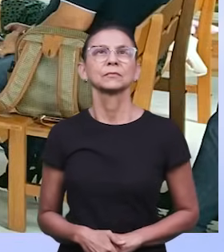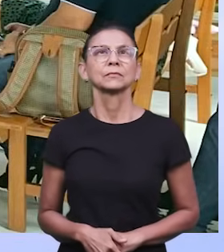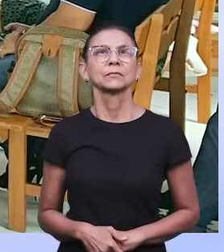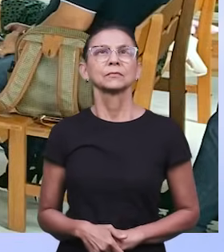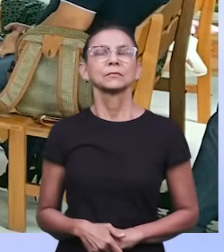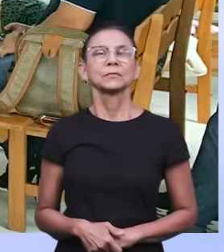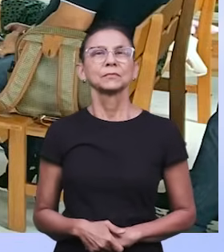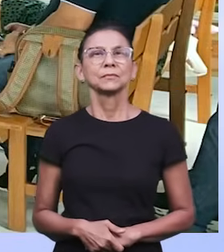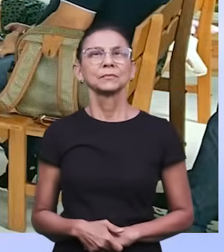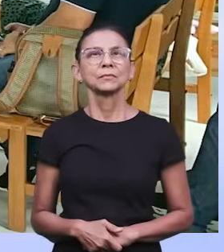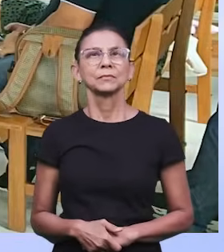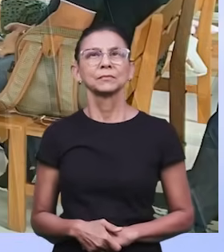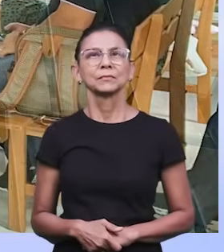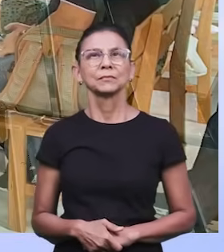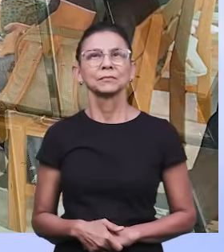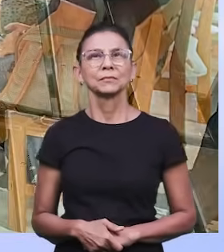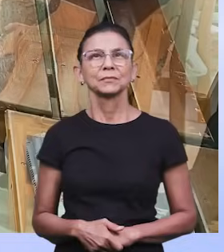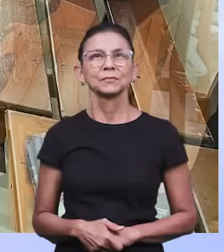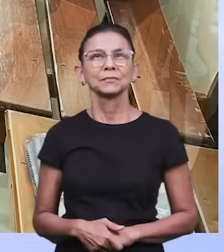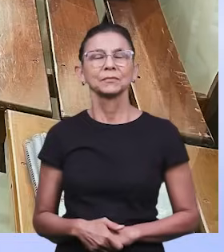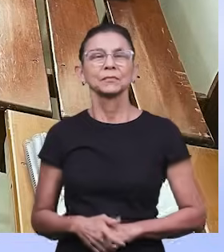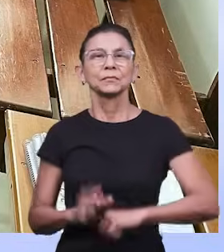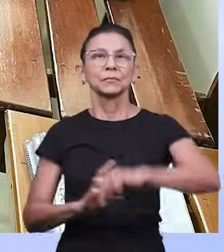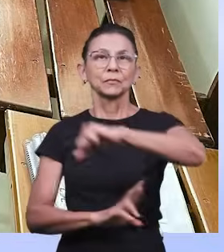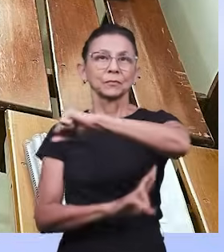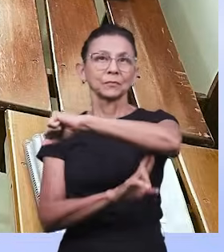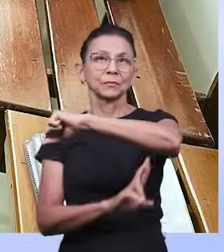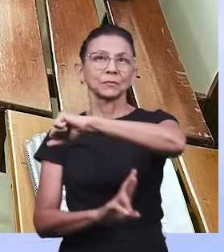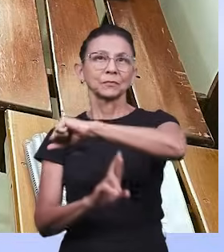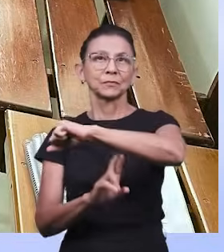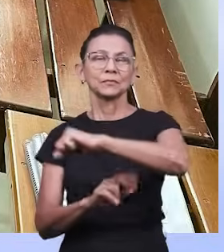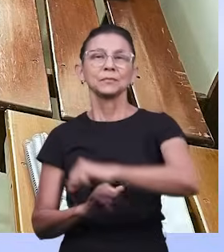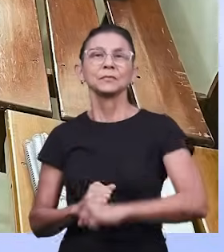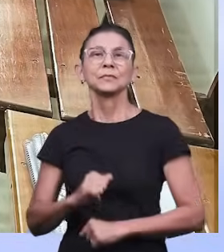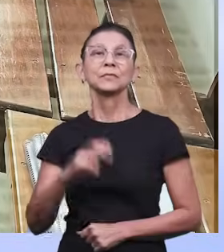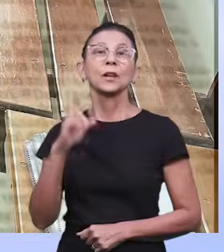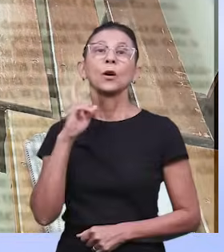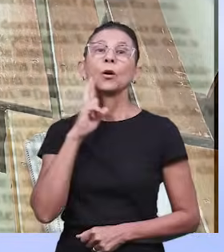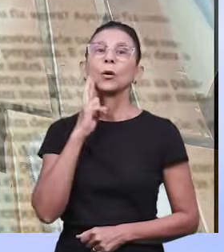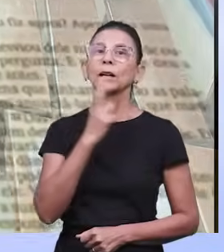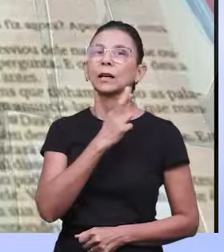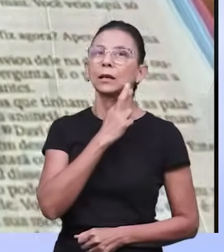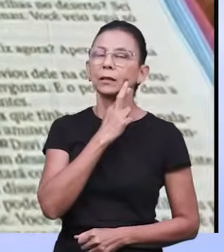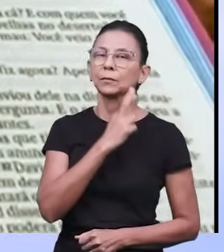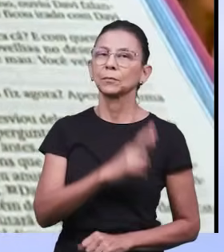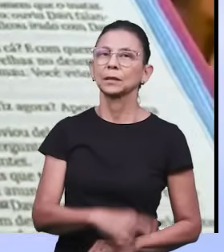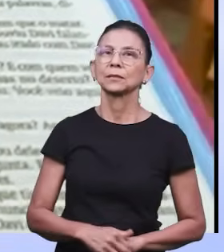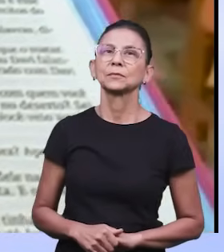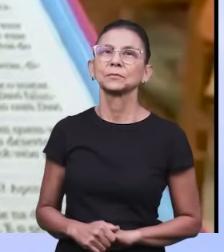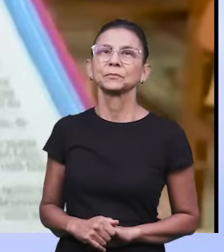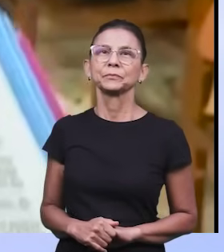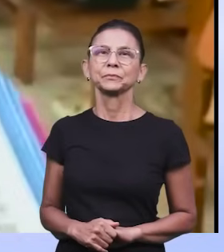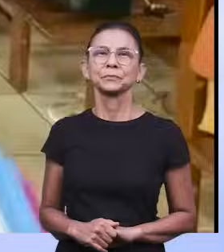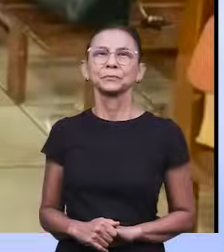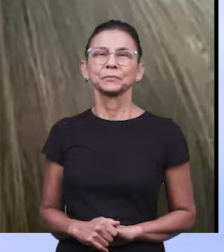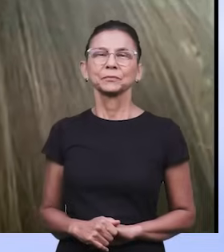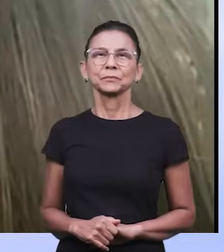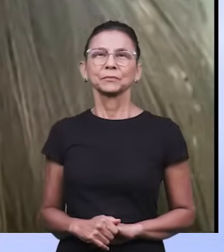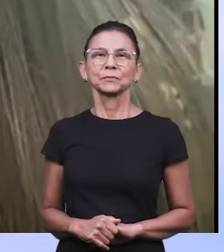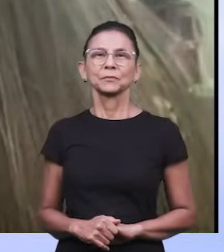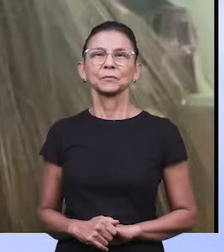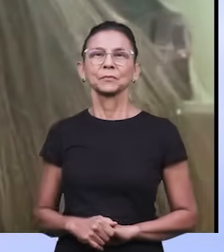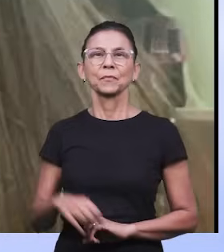região de Porto Velho, Rondônia, região de Roraima, e agora vamos ali para a região